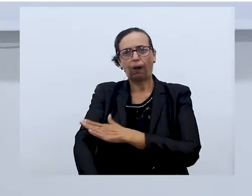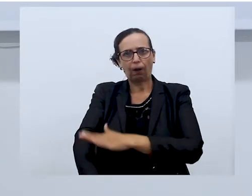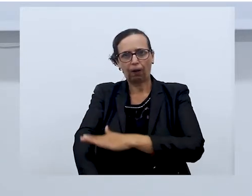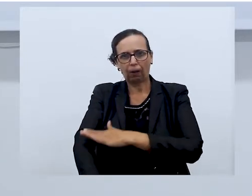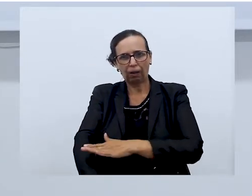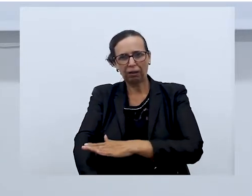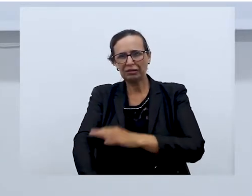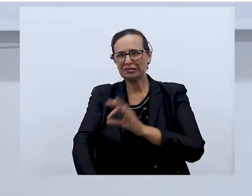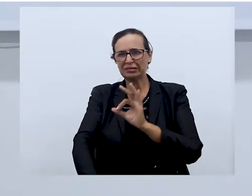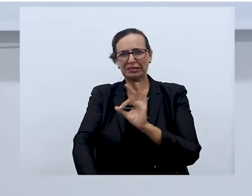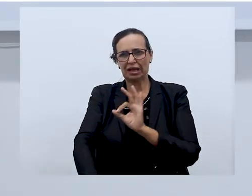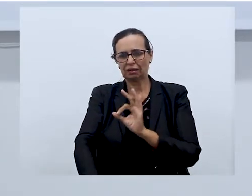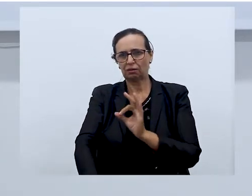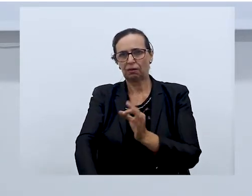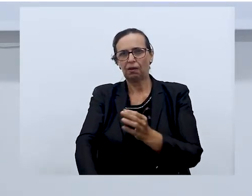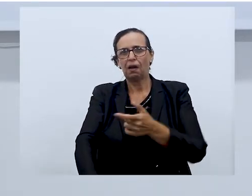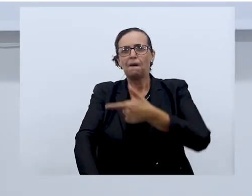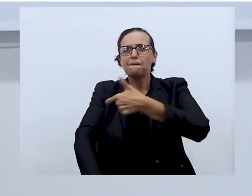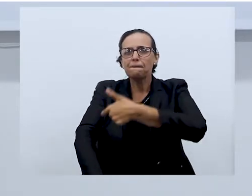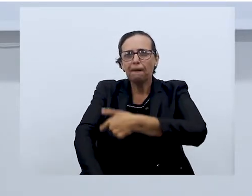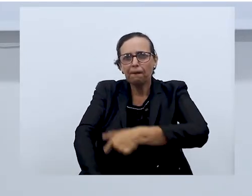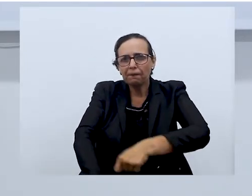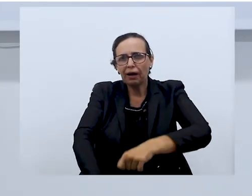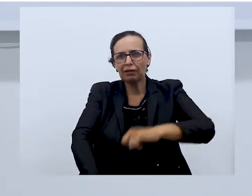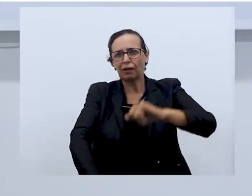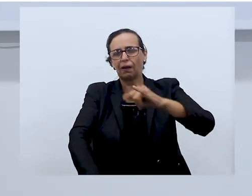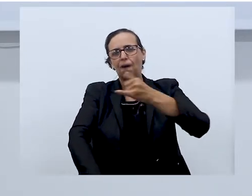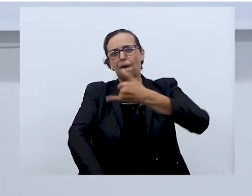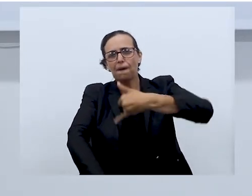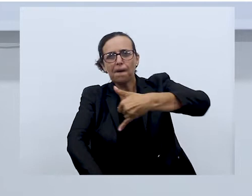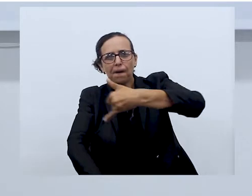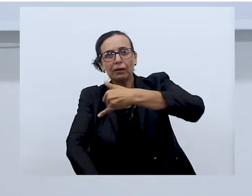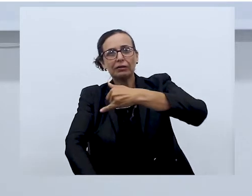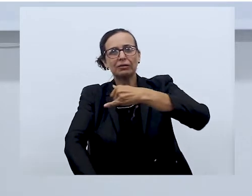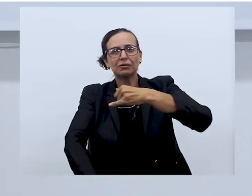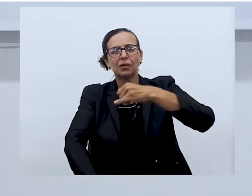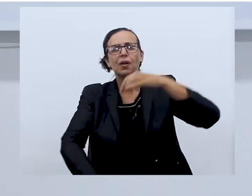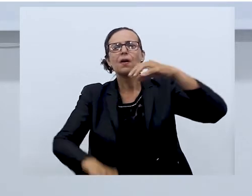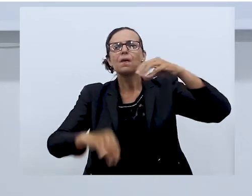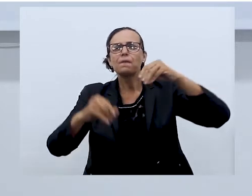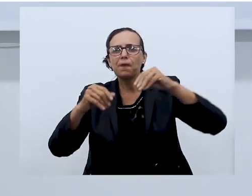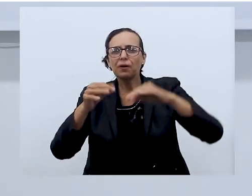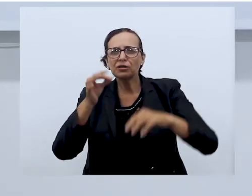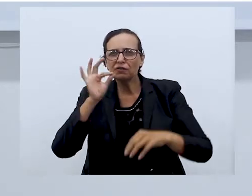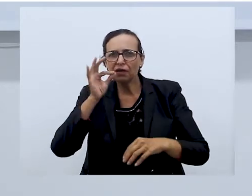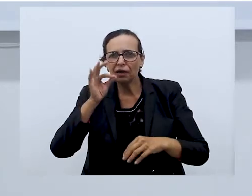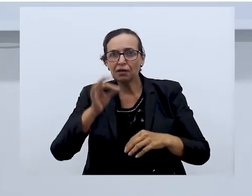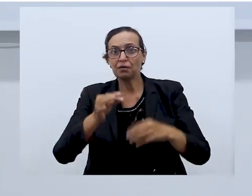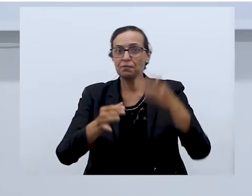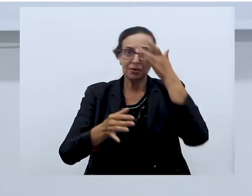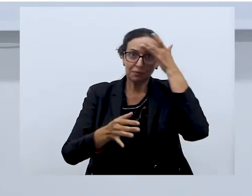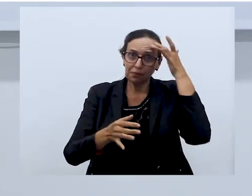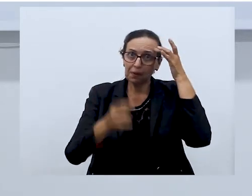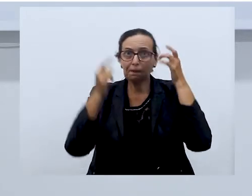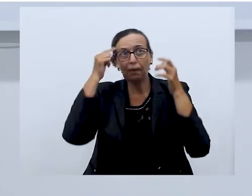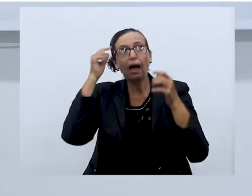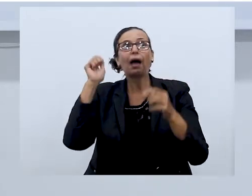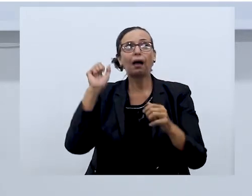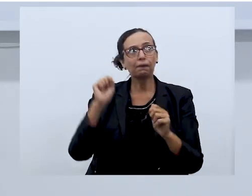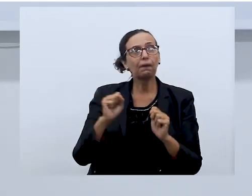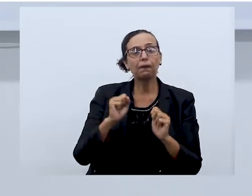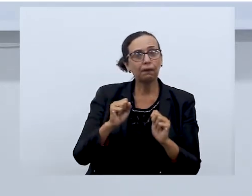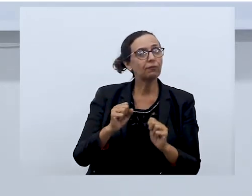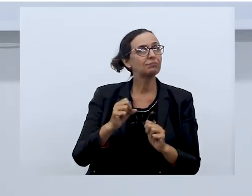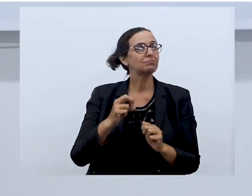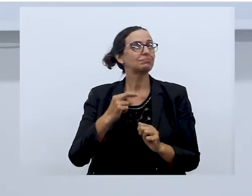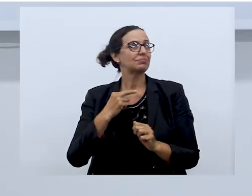qualquer produto sobre a lesão. Não se deve colocar pomada, óleo, pó de café, que, de acordo